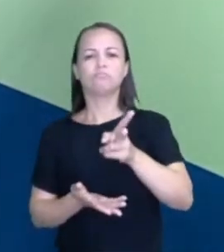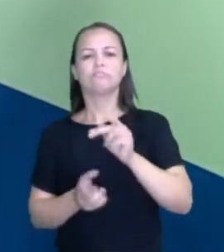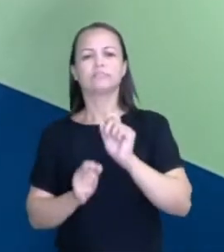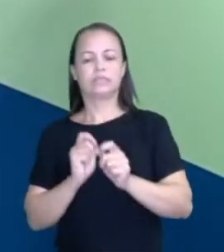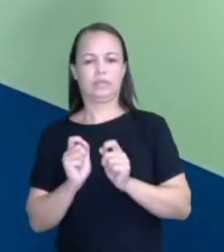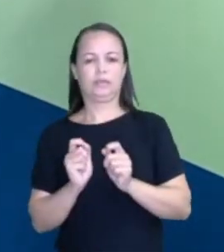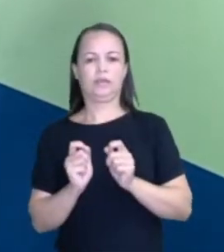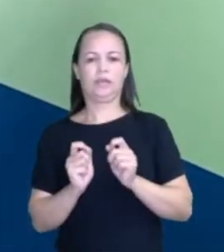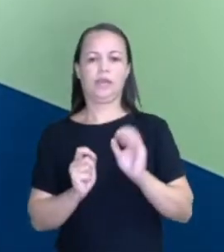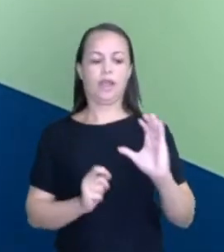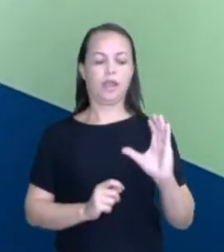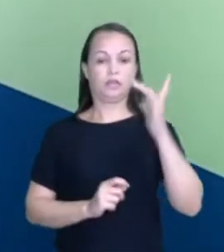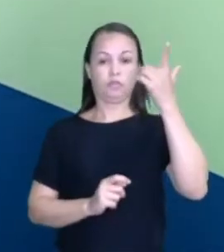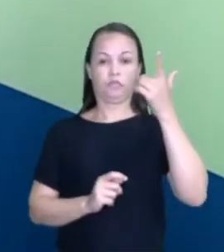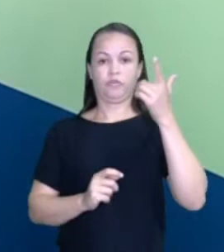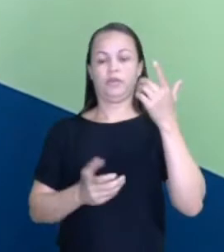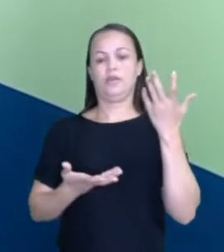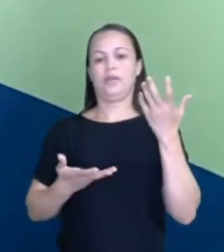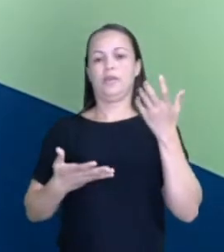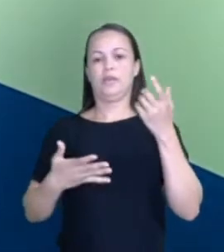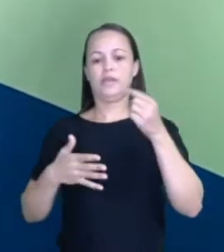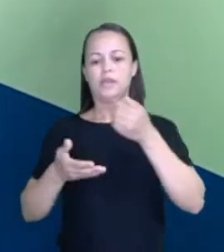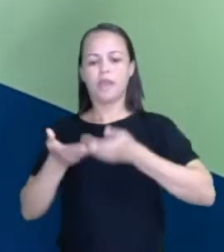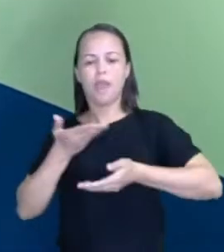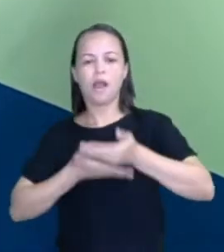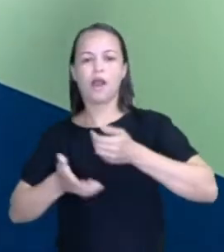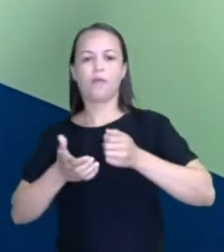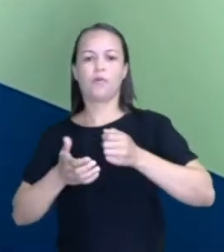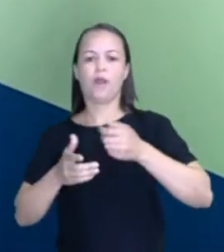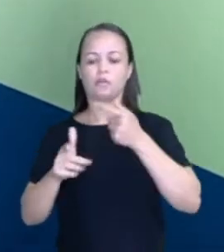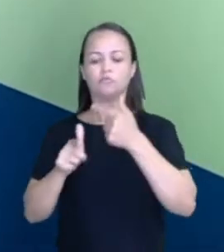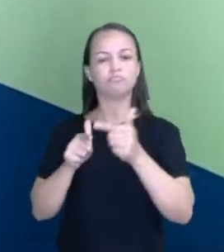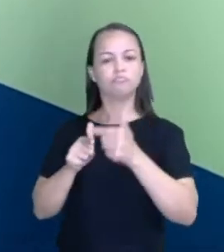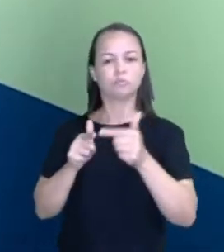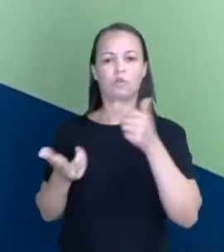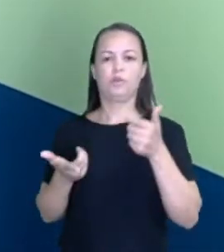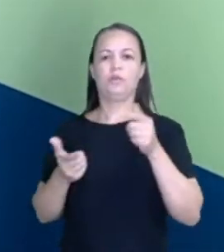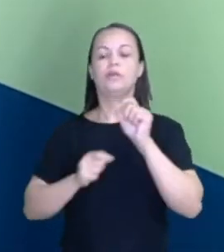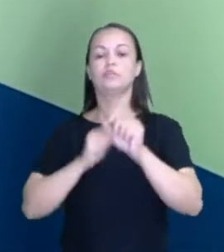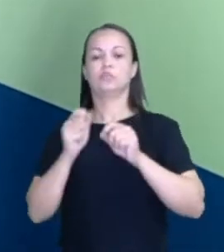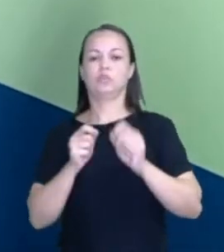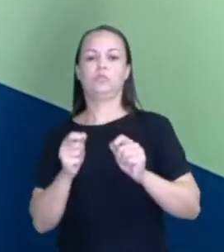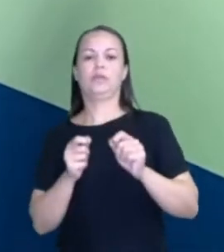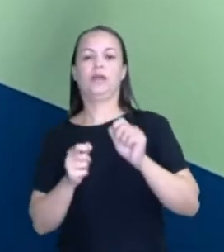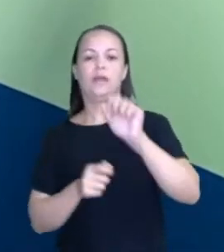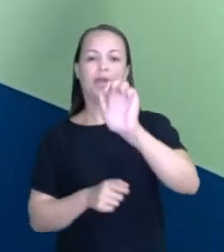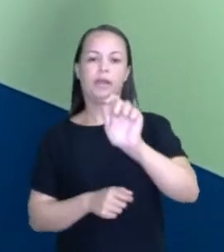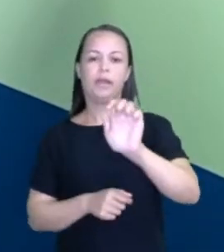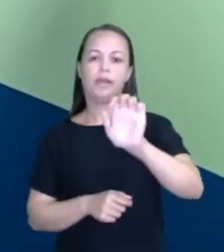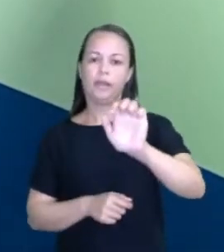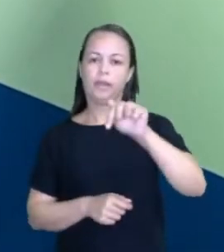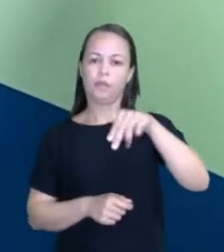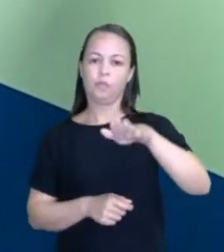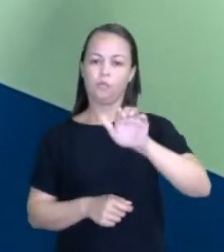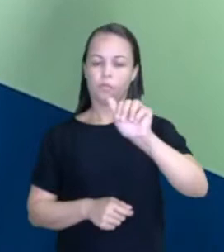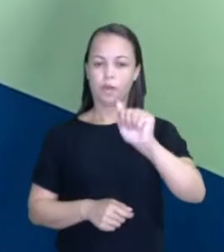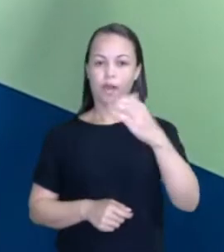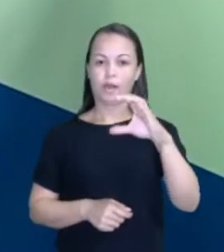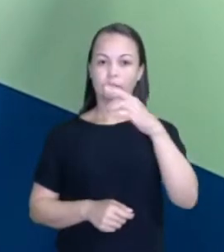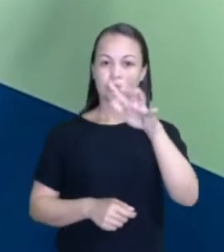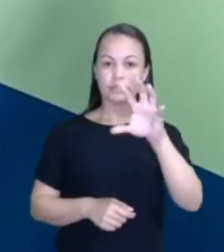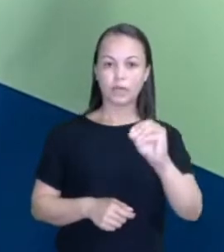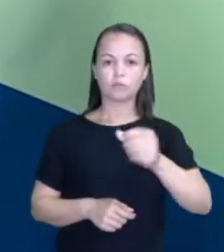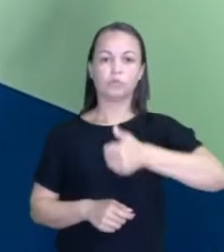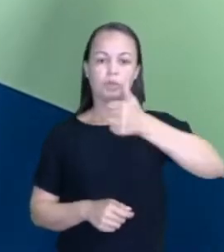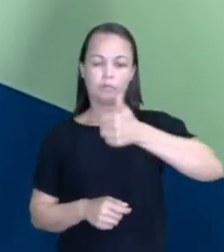e elaborar problemas que possam ser representados por equações do primeiro grau, redutíveis à